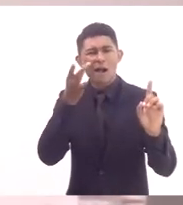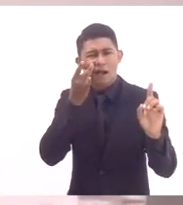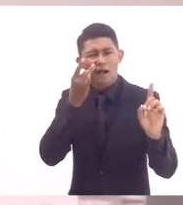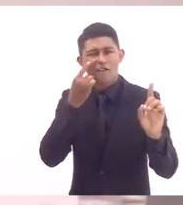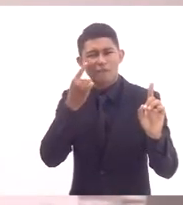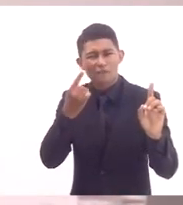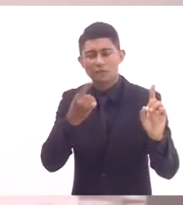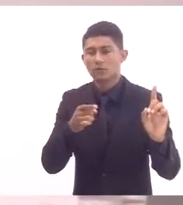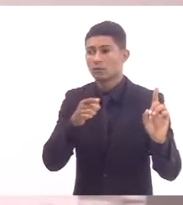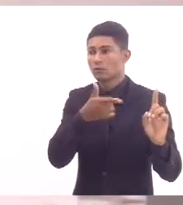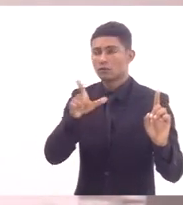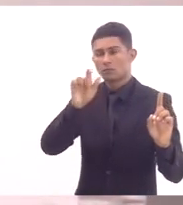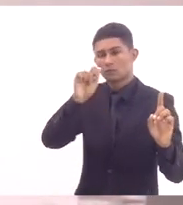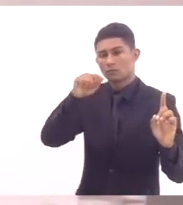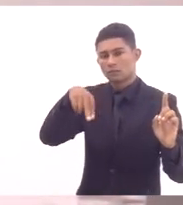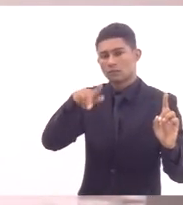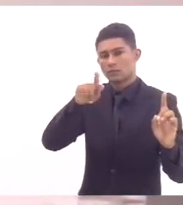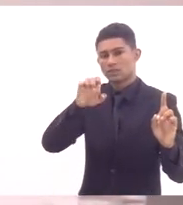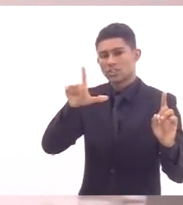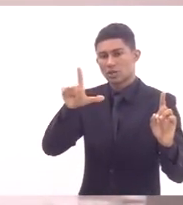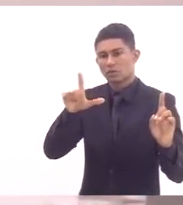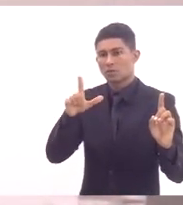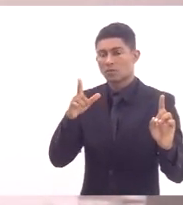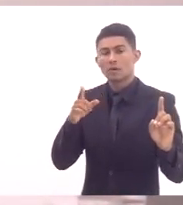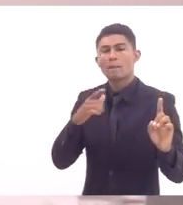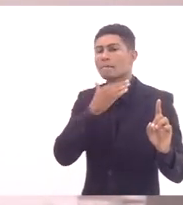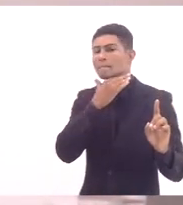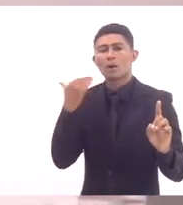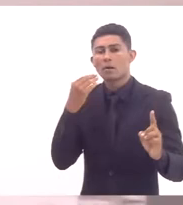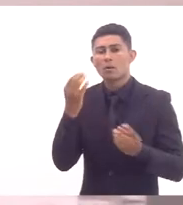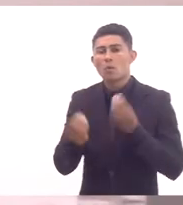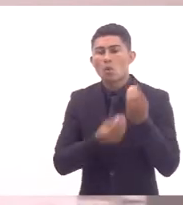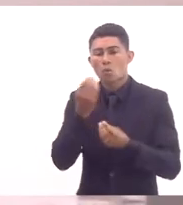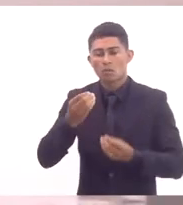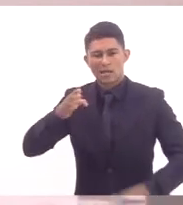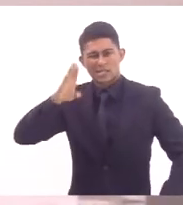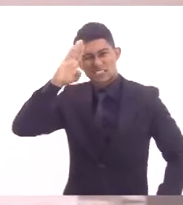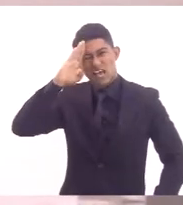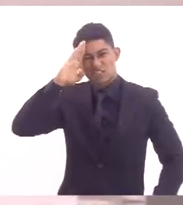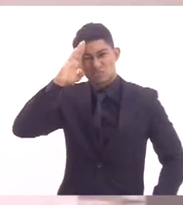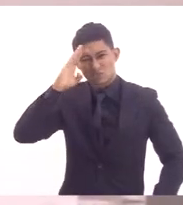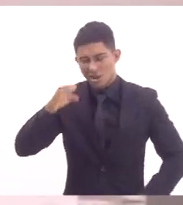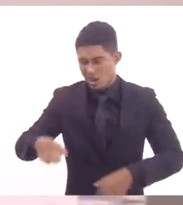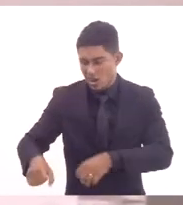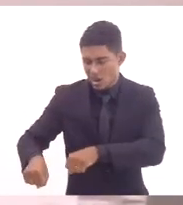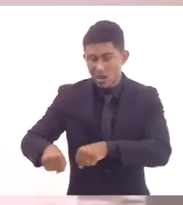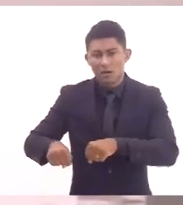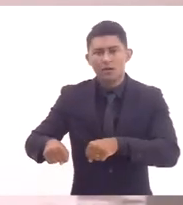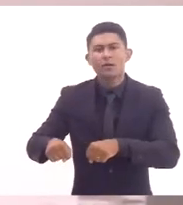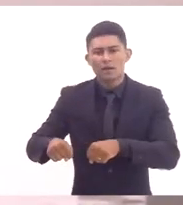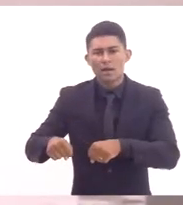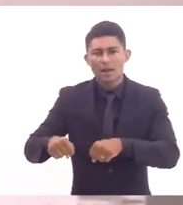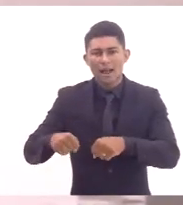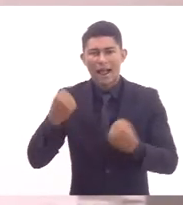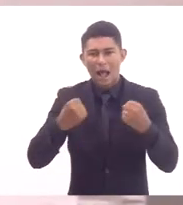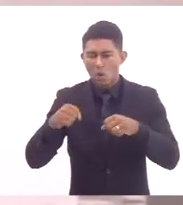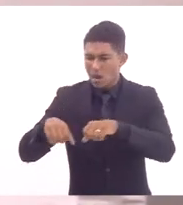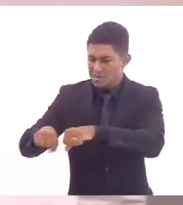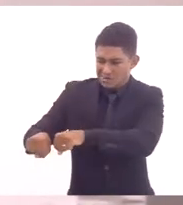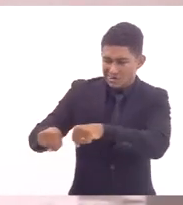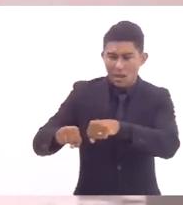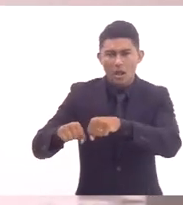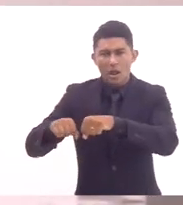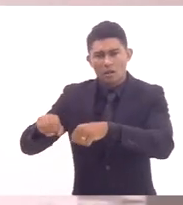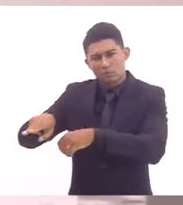Duarte que morreu arrastado por um jipe do exército inalando monóxido de carbono Desse jeito eu me lembrei